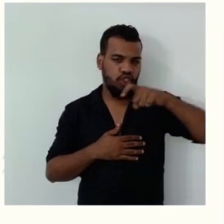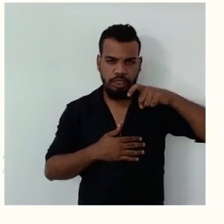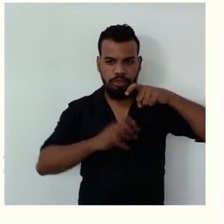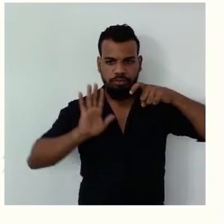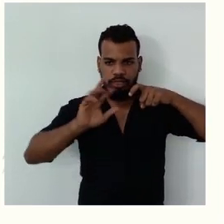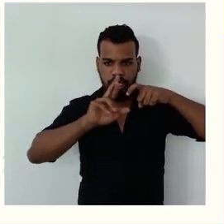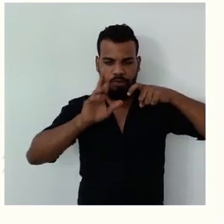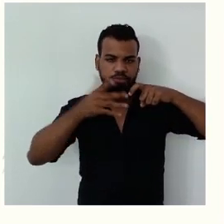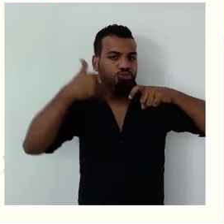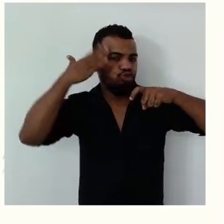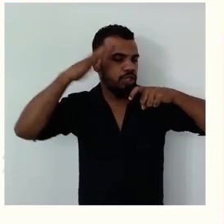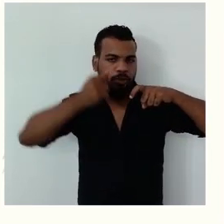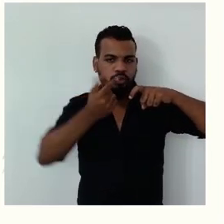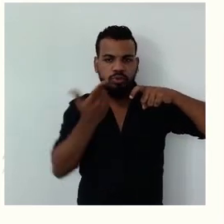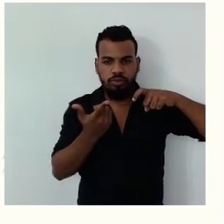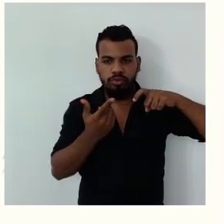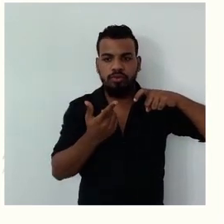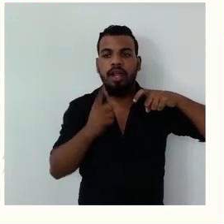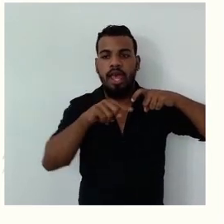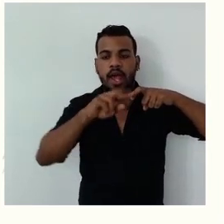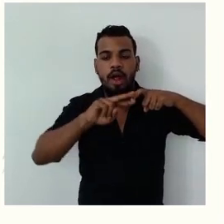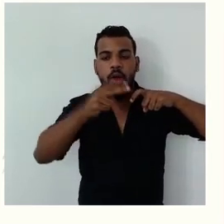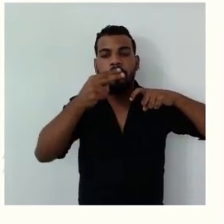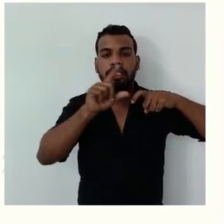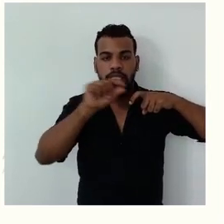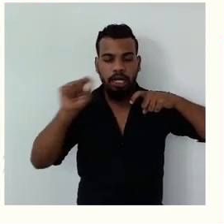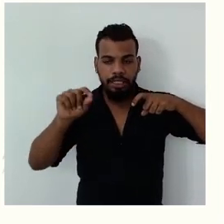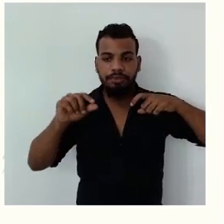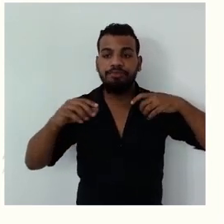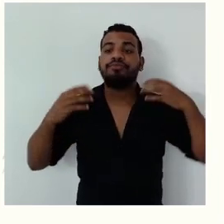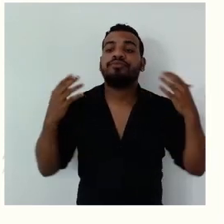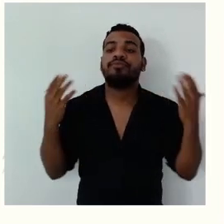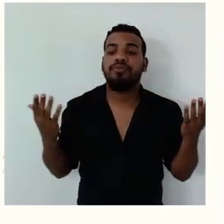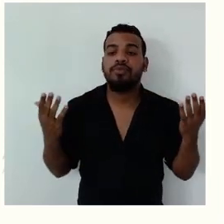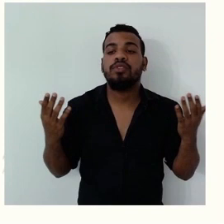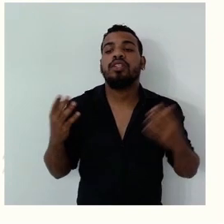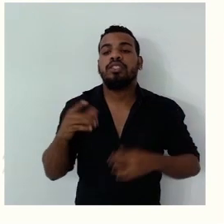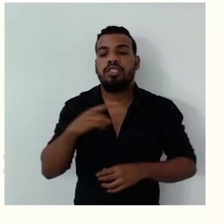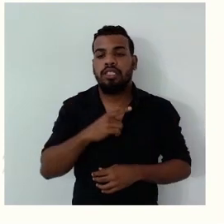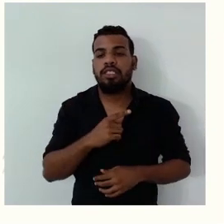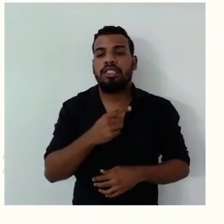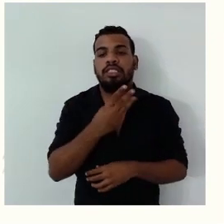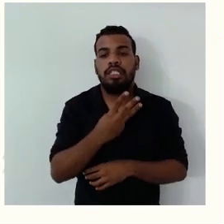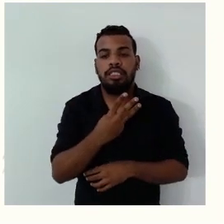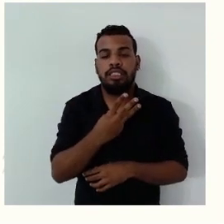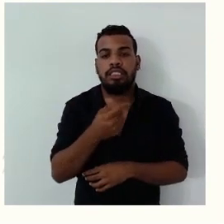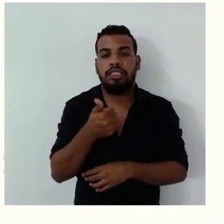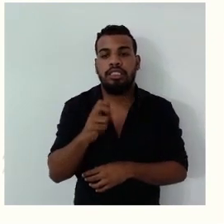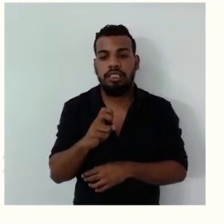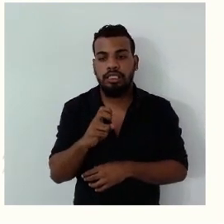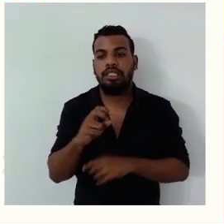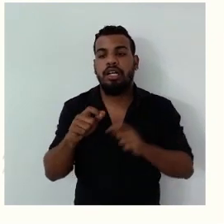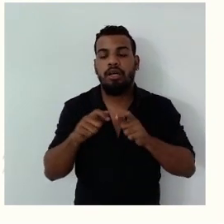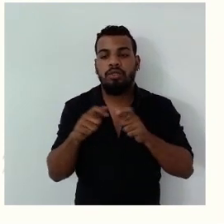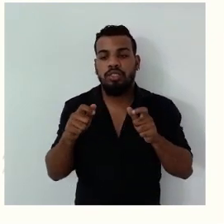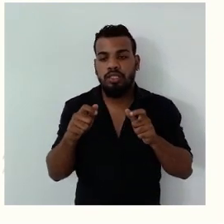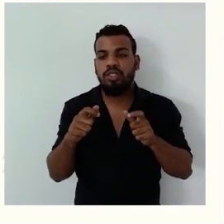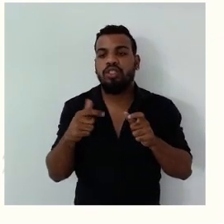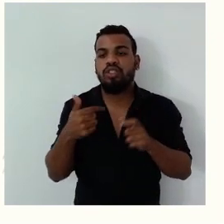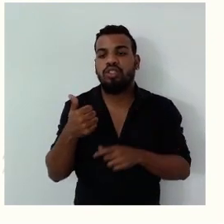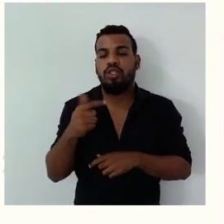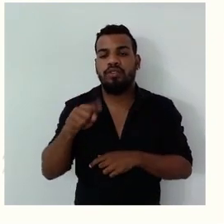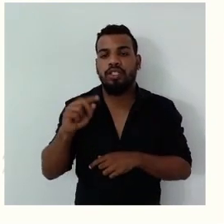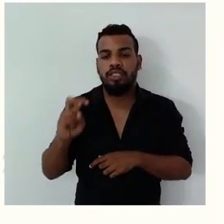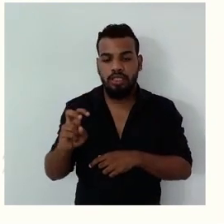X reais, equivale ao aumento de 100. Então, veja que nós temos 315, equivale ao aumento de